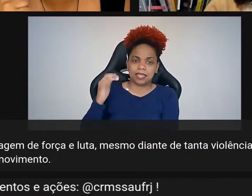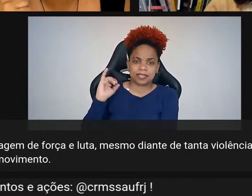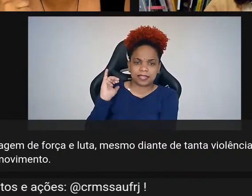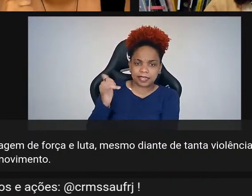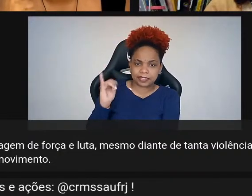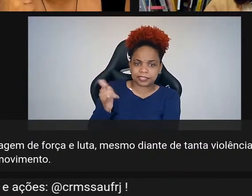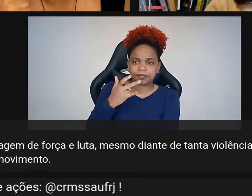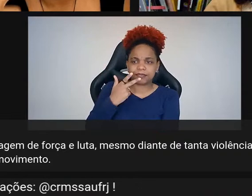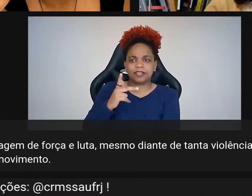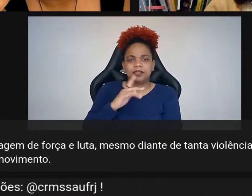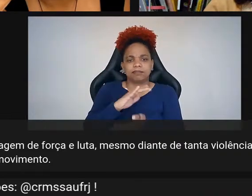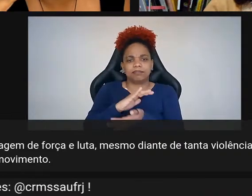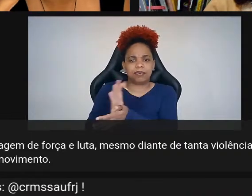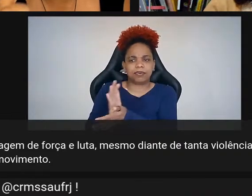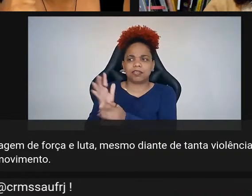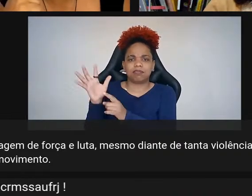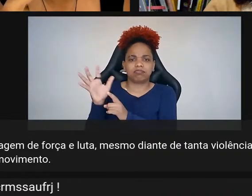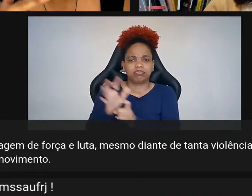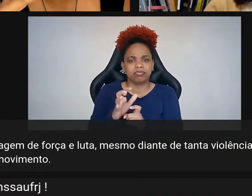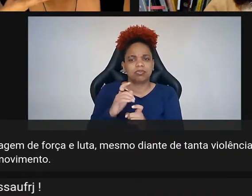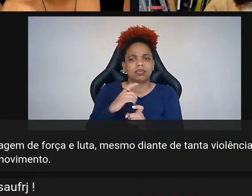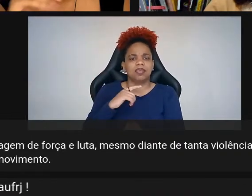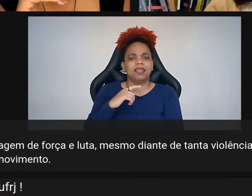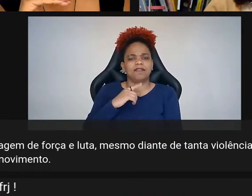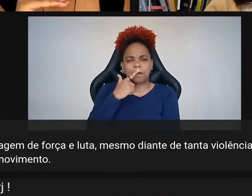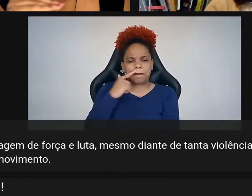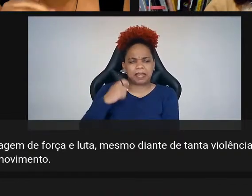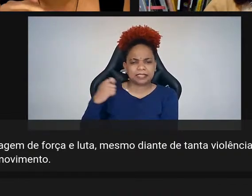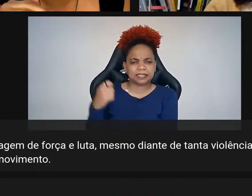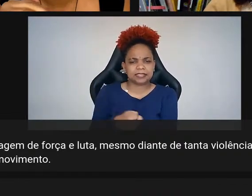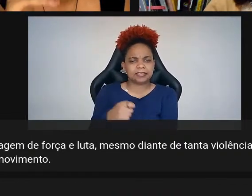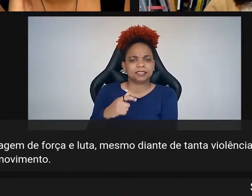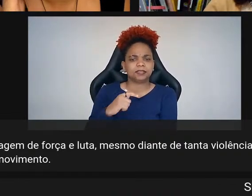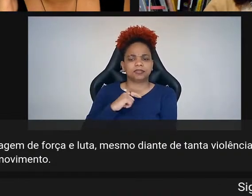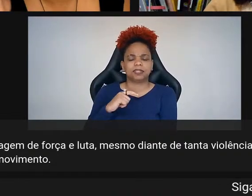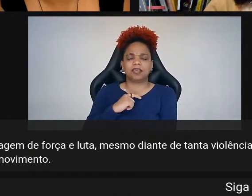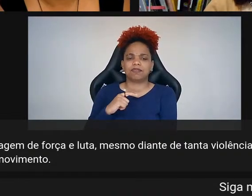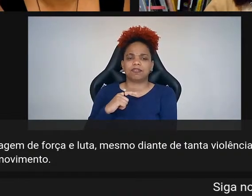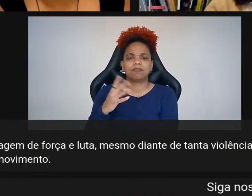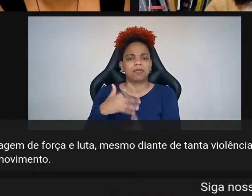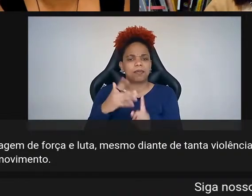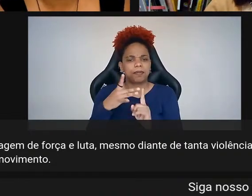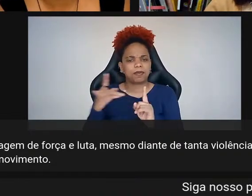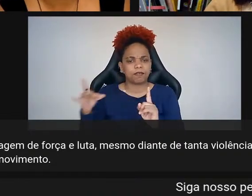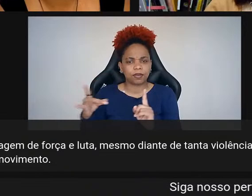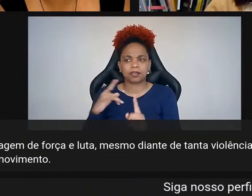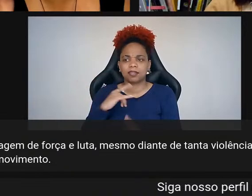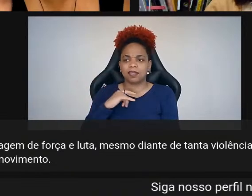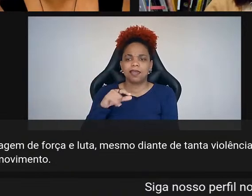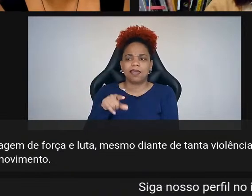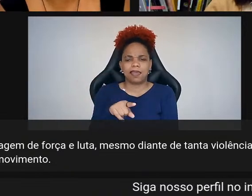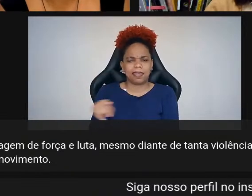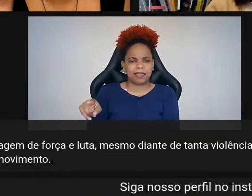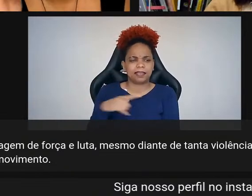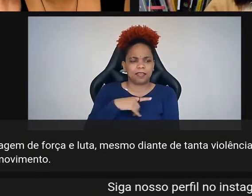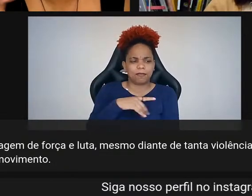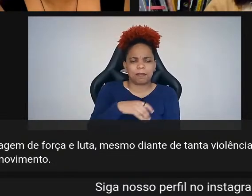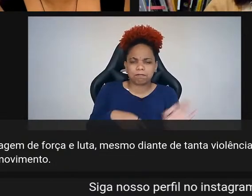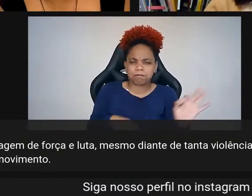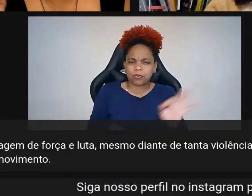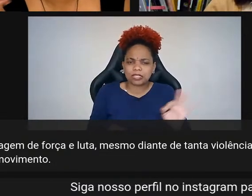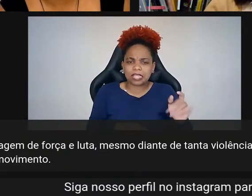machismo e racismo, de alguma forma ele está ali dando aval para uma parcela da população que está tudo